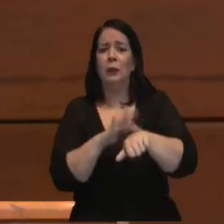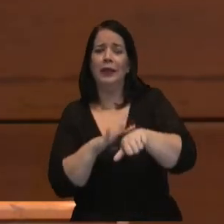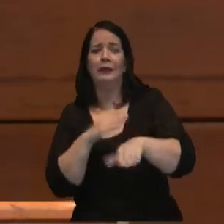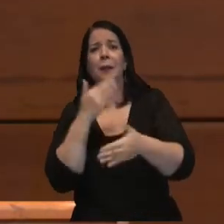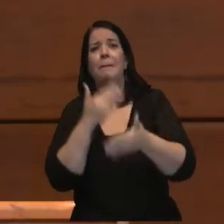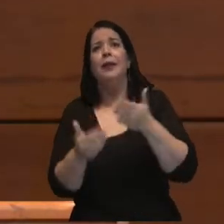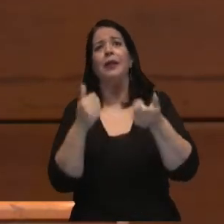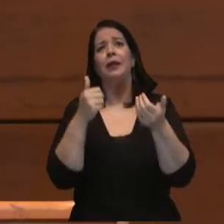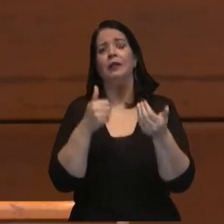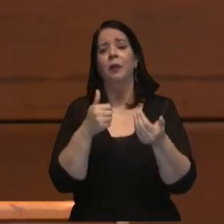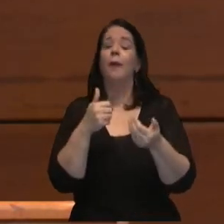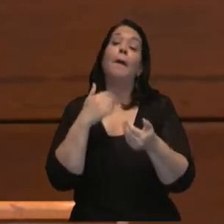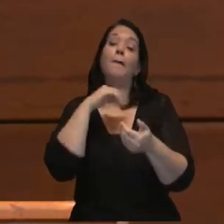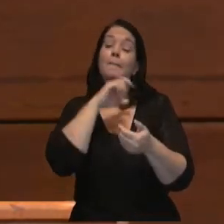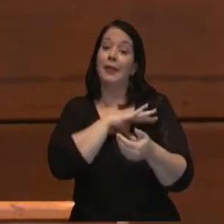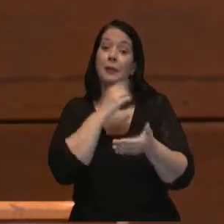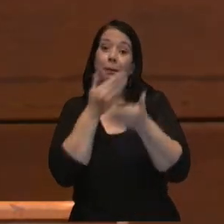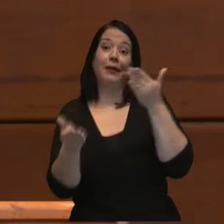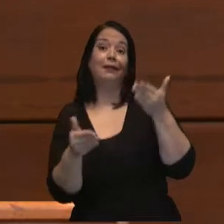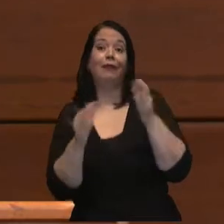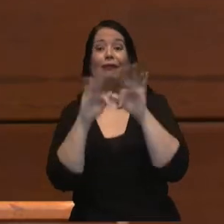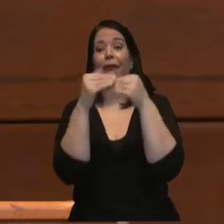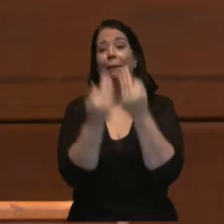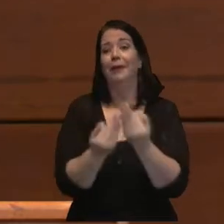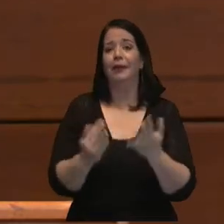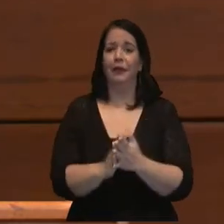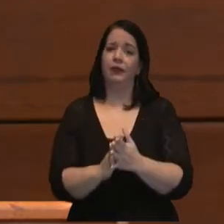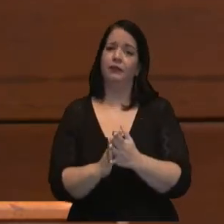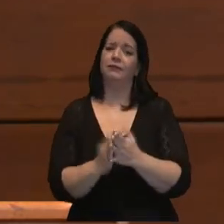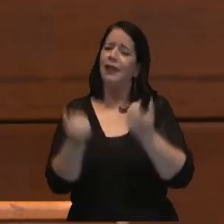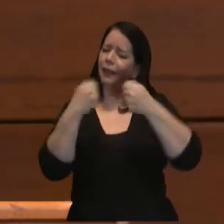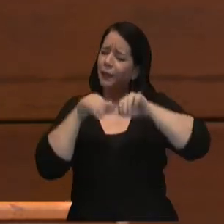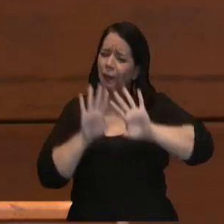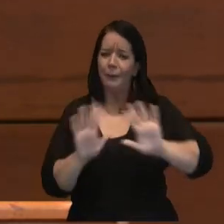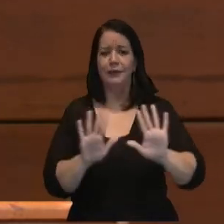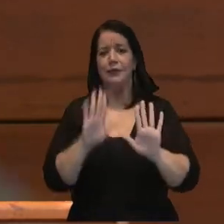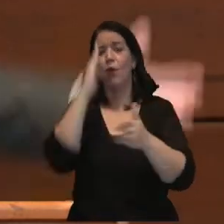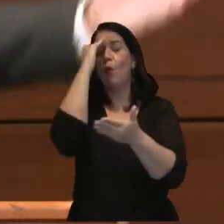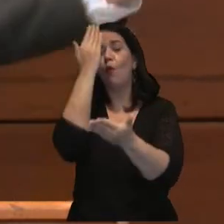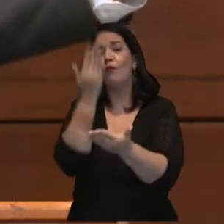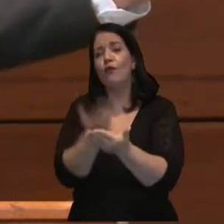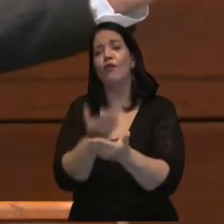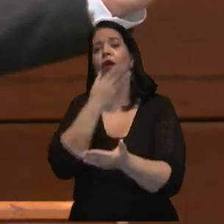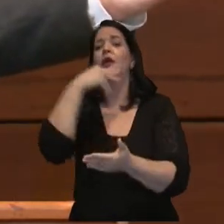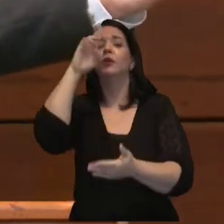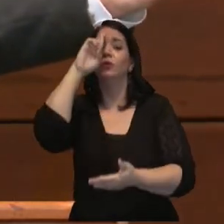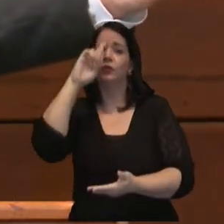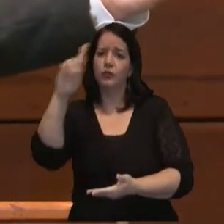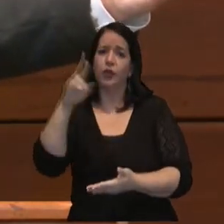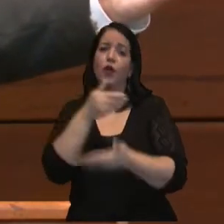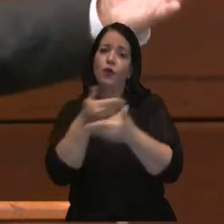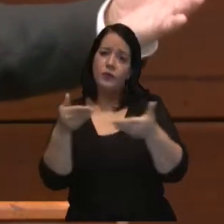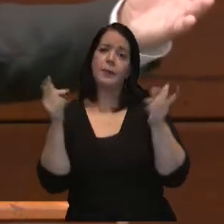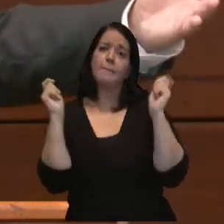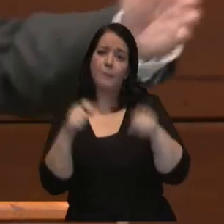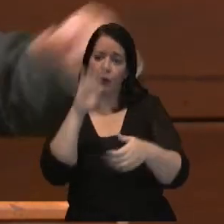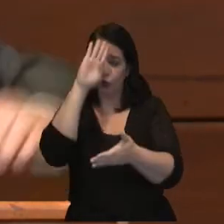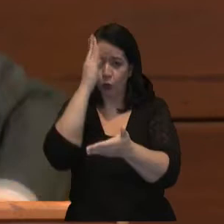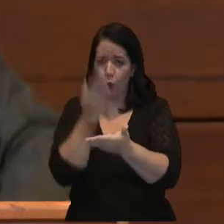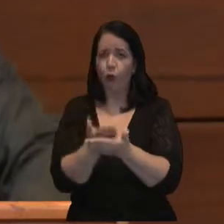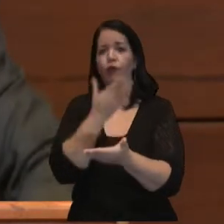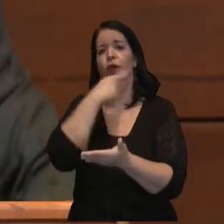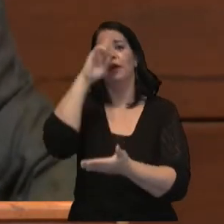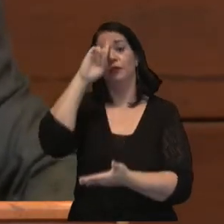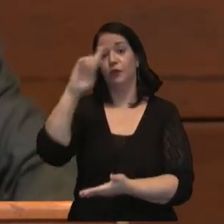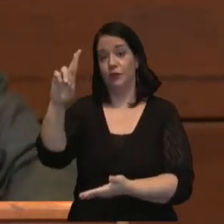Não, confie no Senhor, queridos. Confie no Senhor. Você pode se firmar nele, porque mais são os